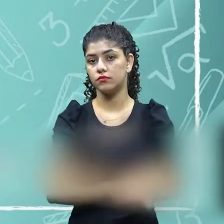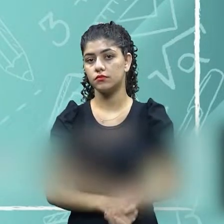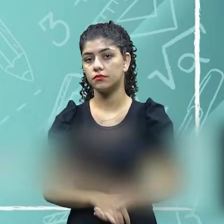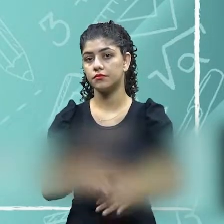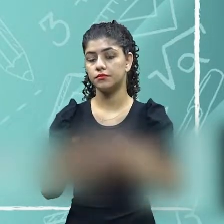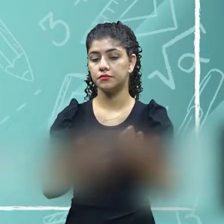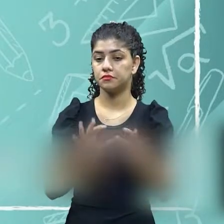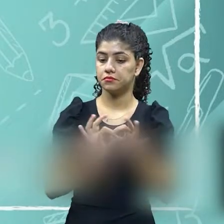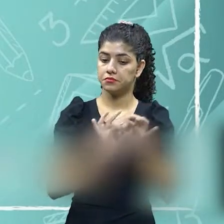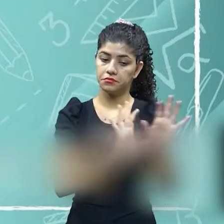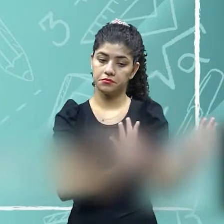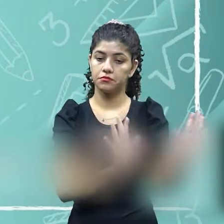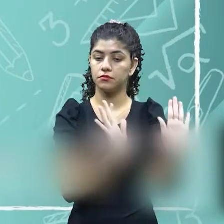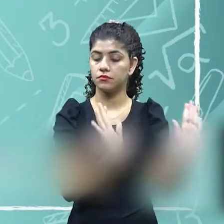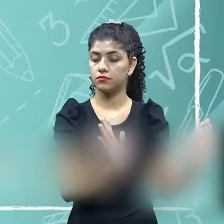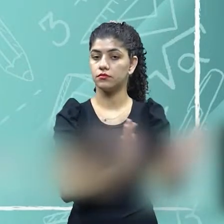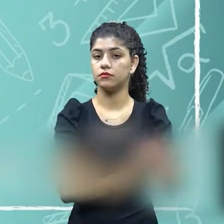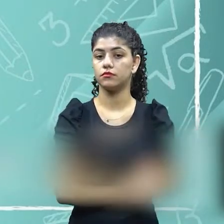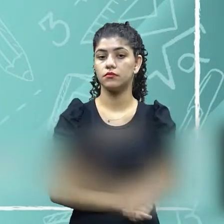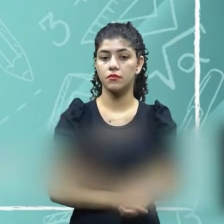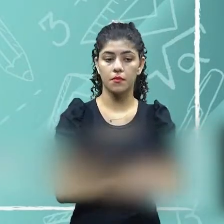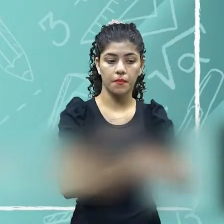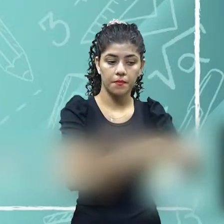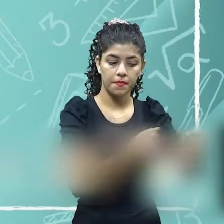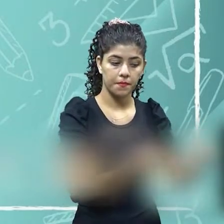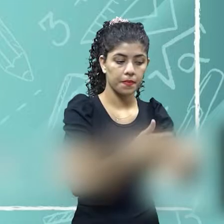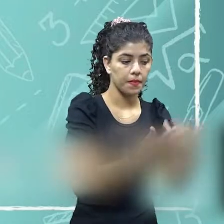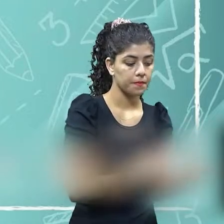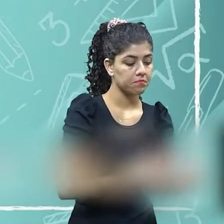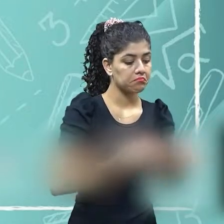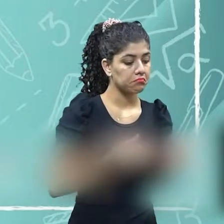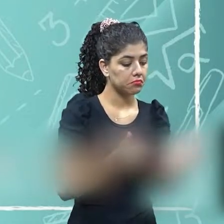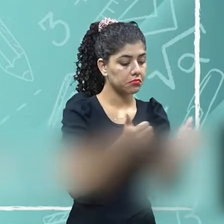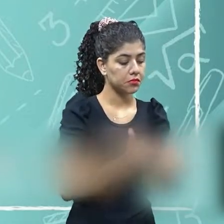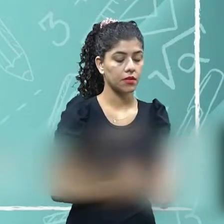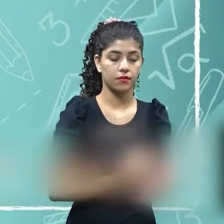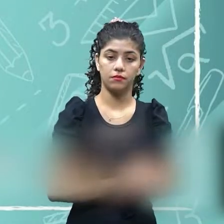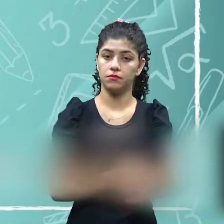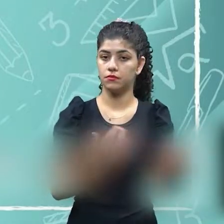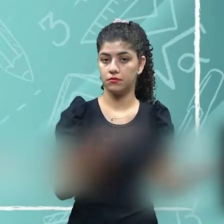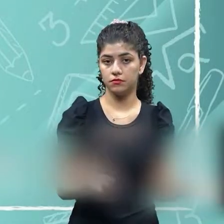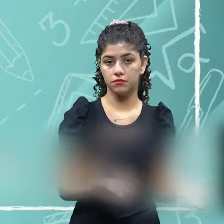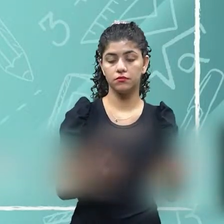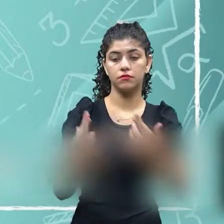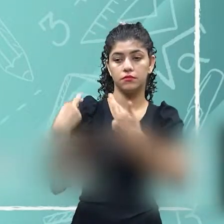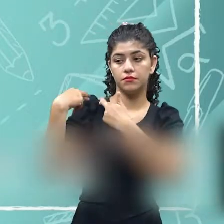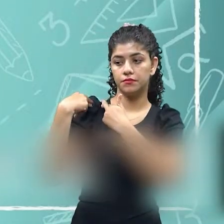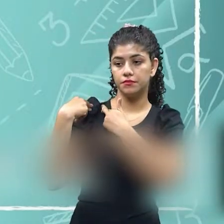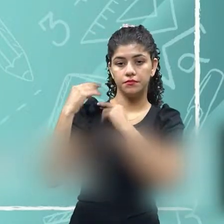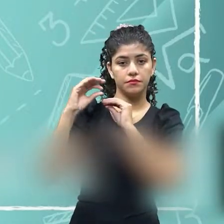que ele deixa e faz o desembaraço da mercadoria, a partir daquele momento, as responsabilidades é pelo